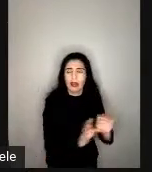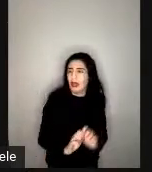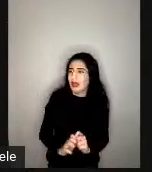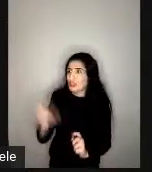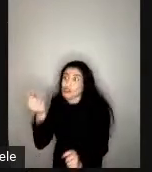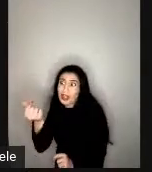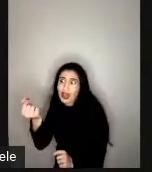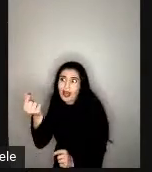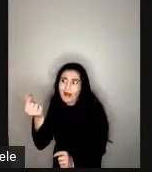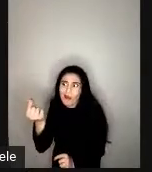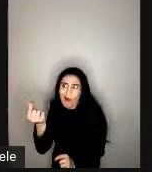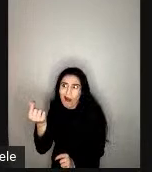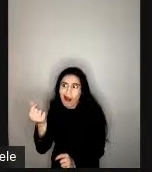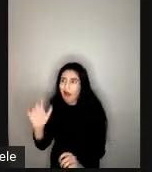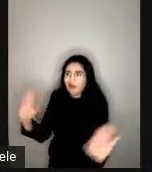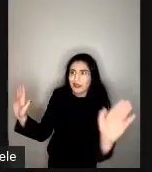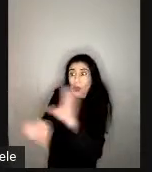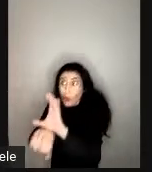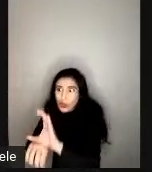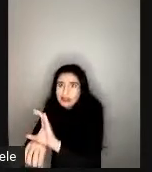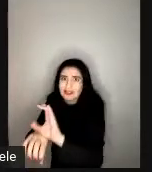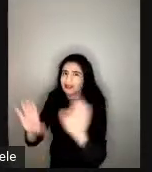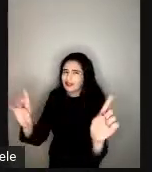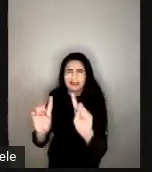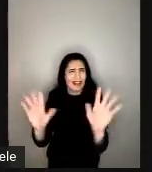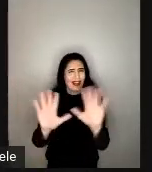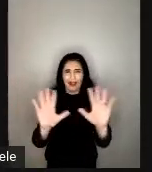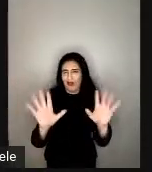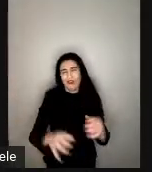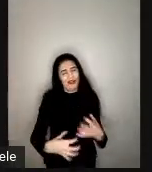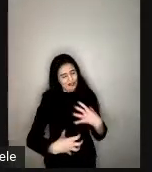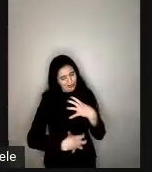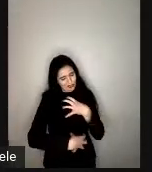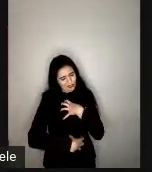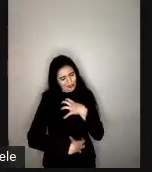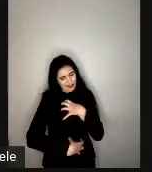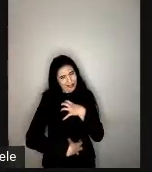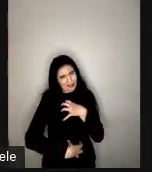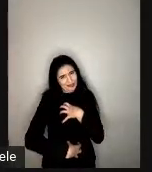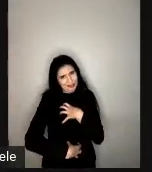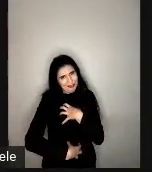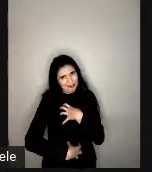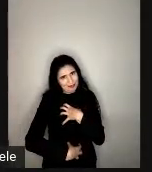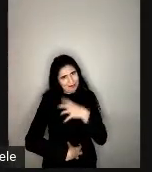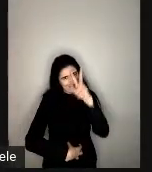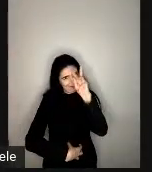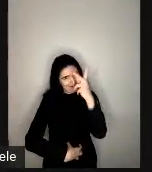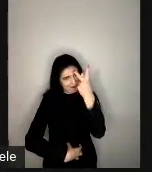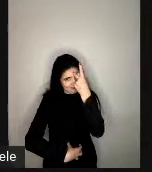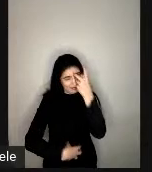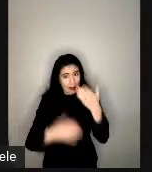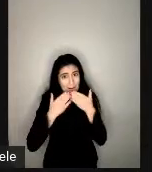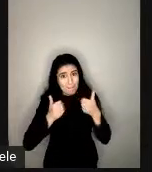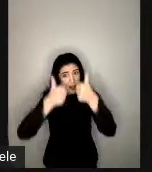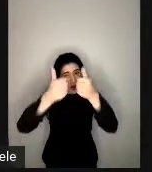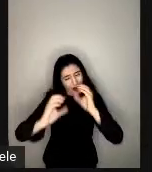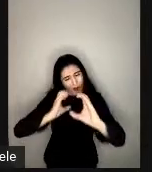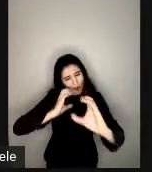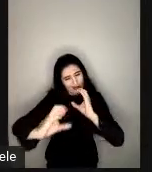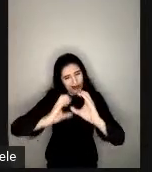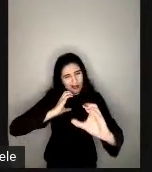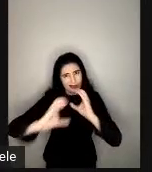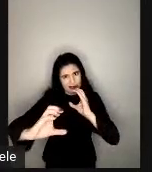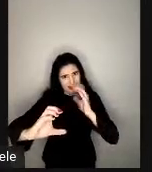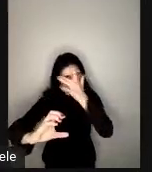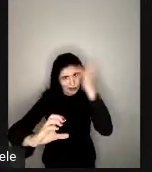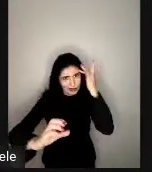nada. Você ter uma mudança comportamental que, às vezes, melhora a tua comunicação com os pacientes. Nós